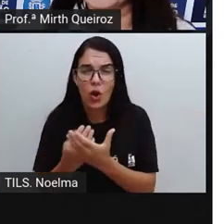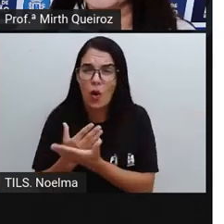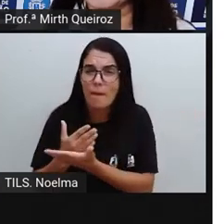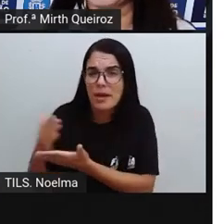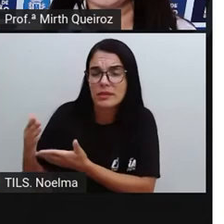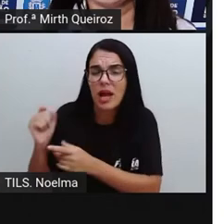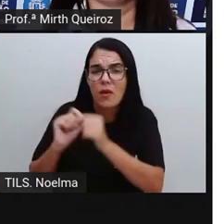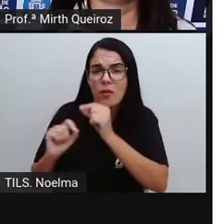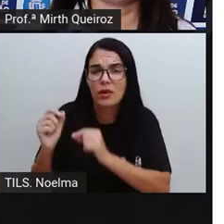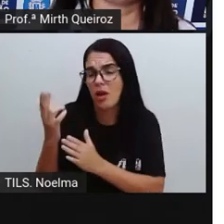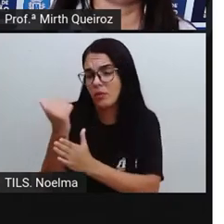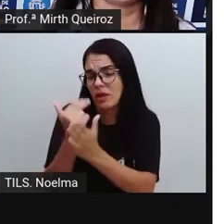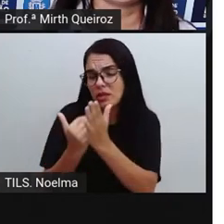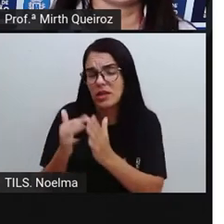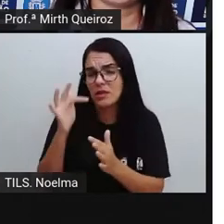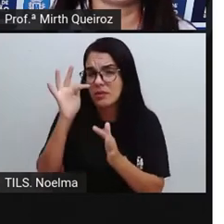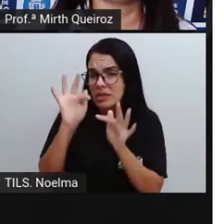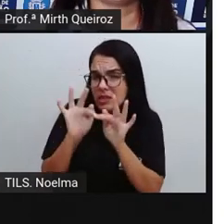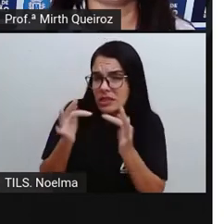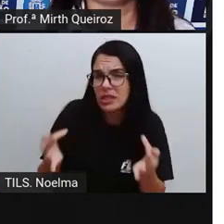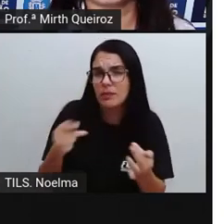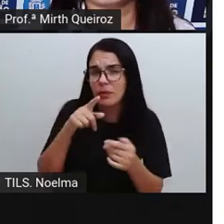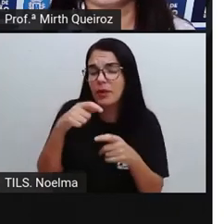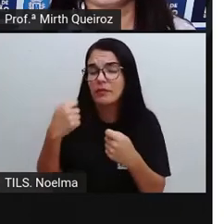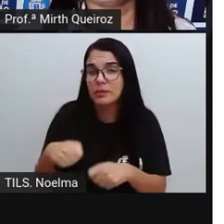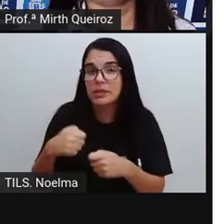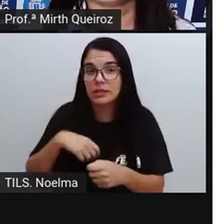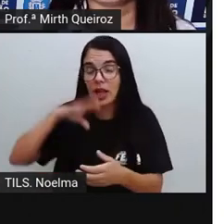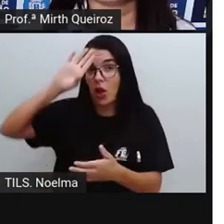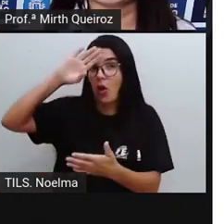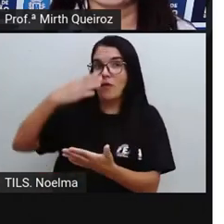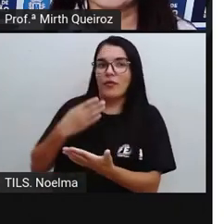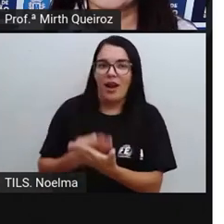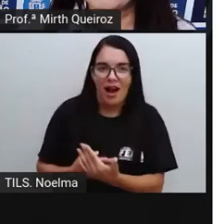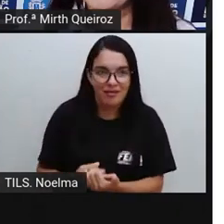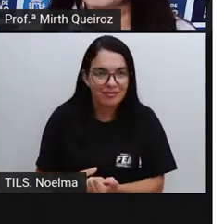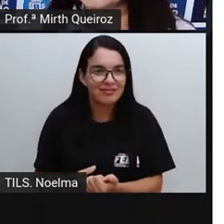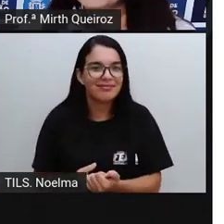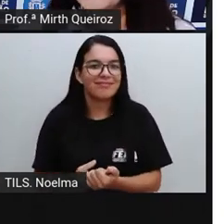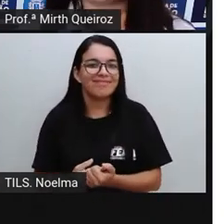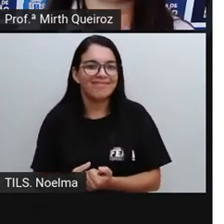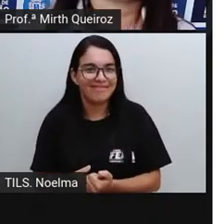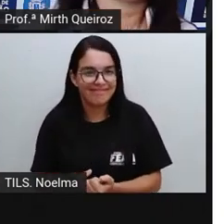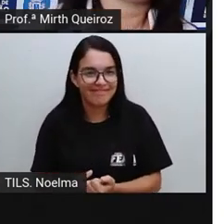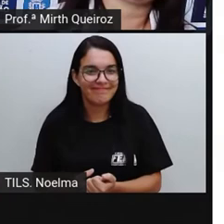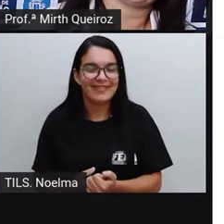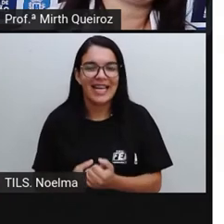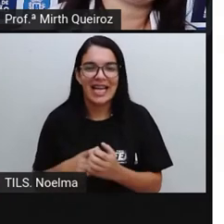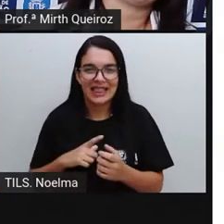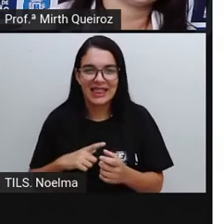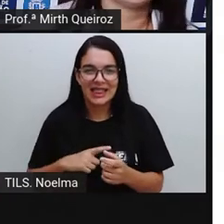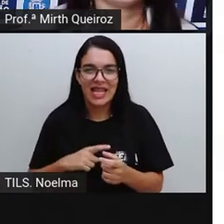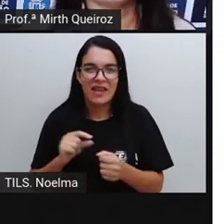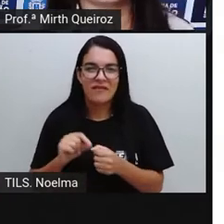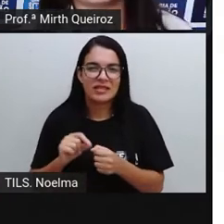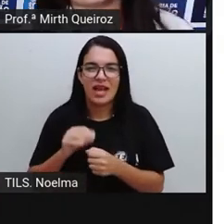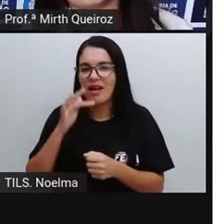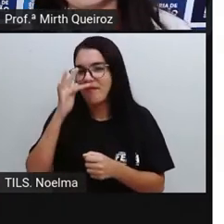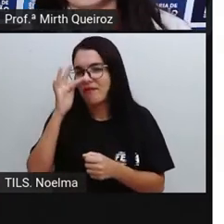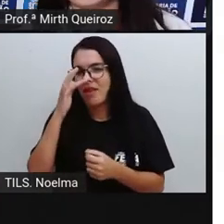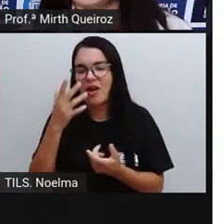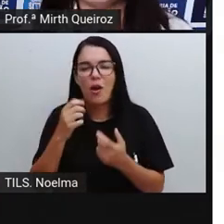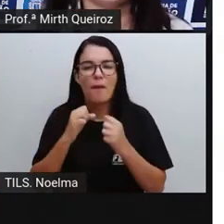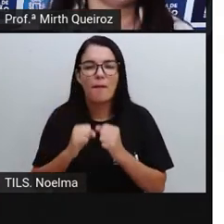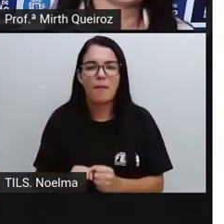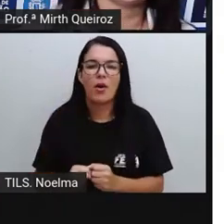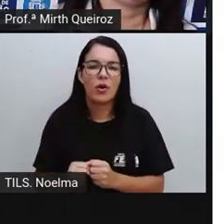para vocês obterem uma maior confiança aí em relação a essa imagem. Pode desenhar uma flor, pode desenhar